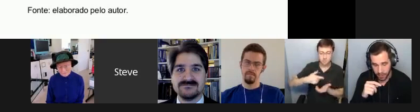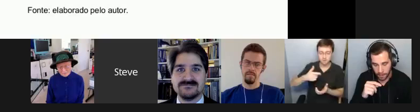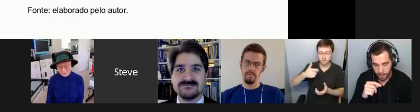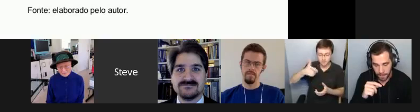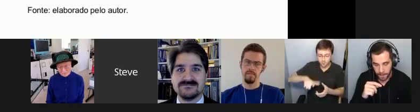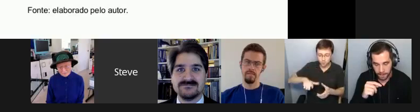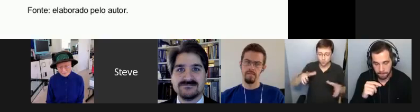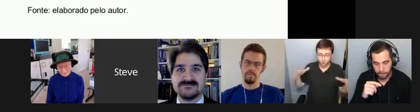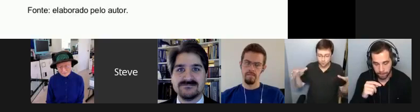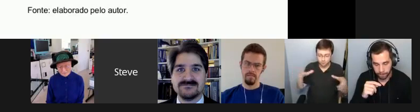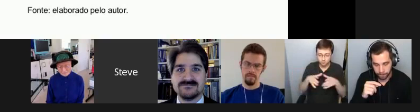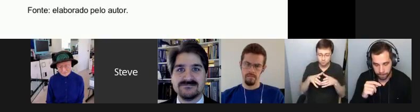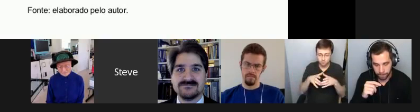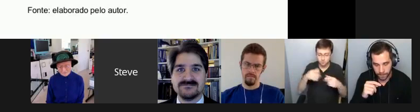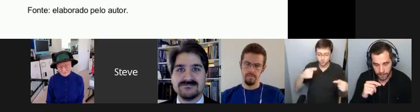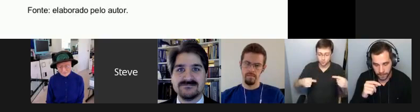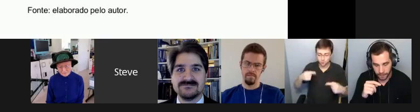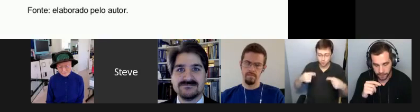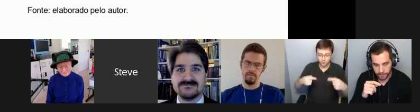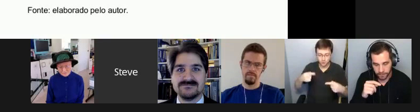específico.